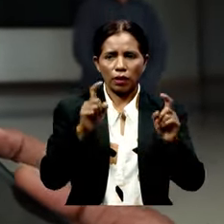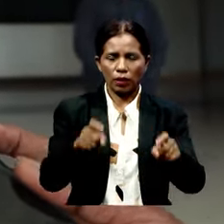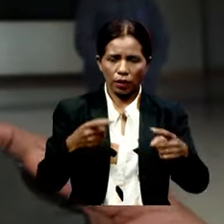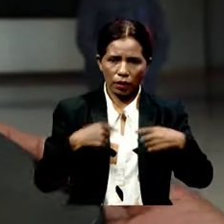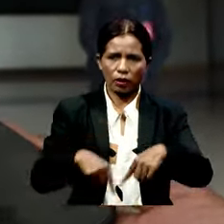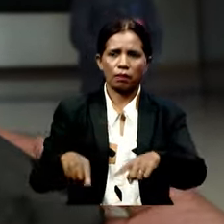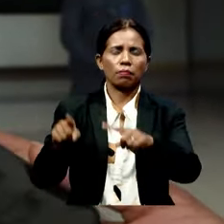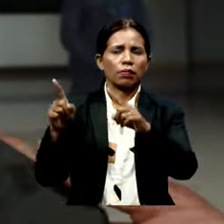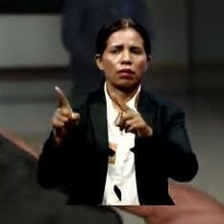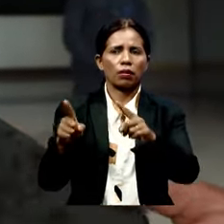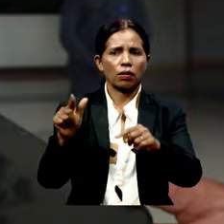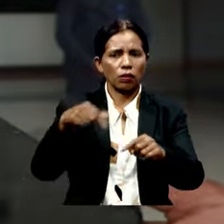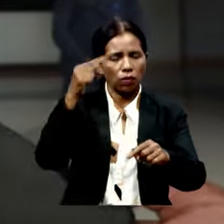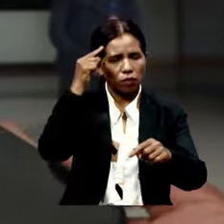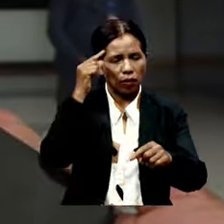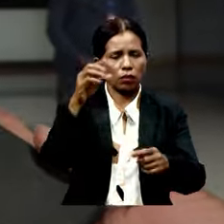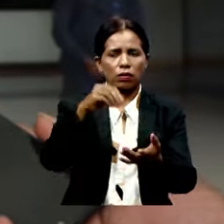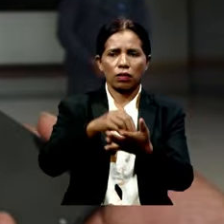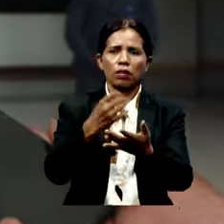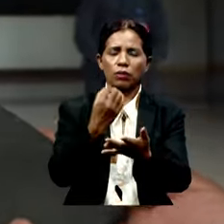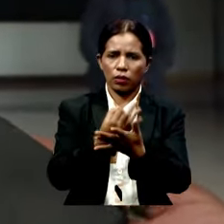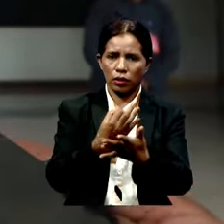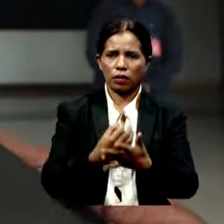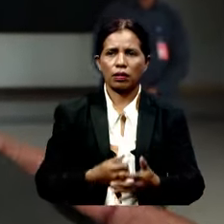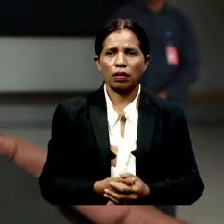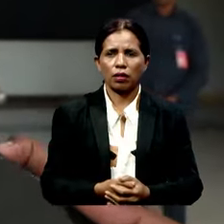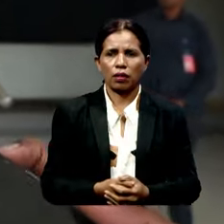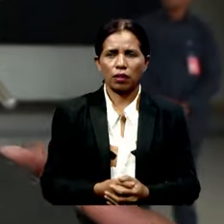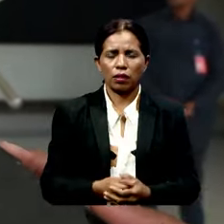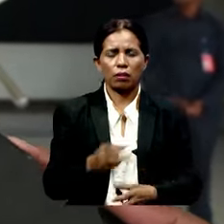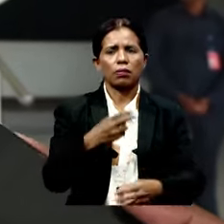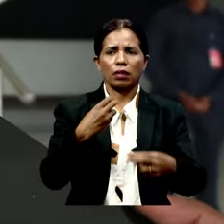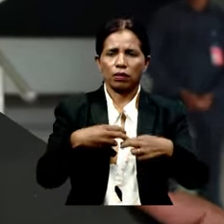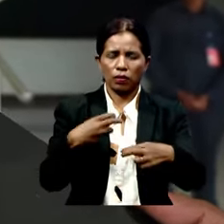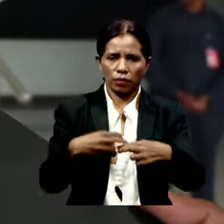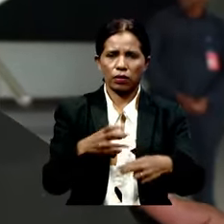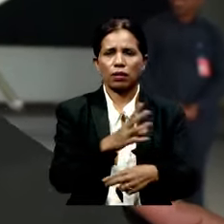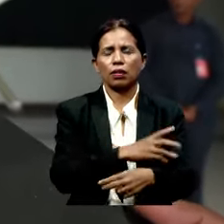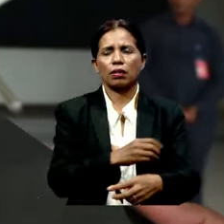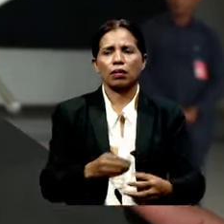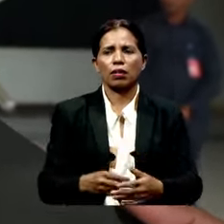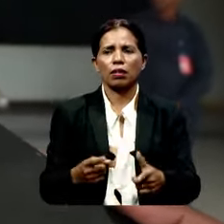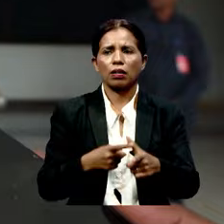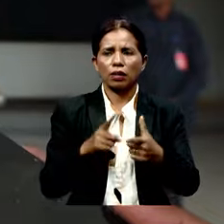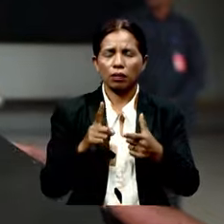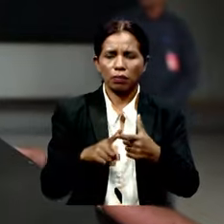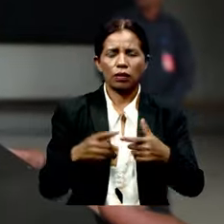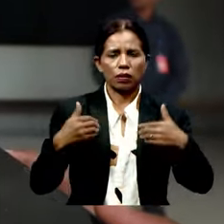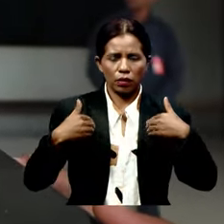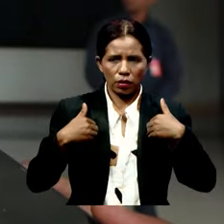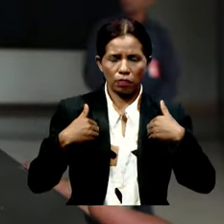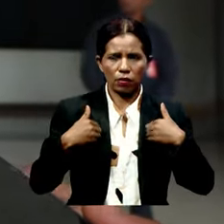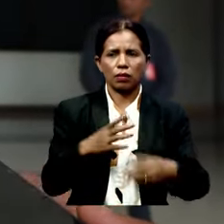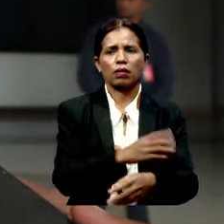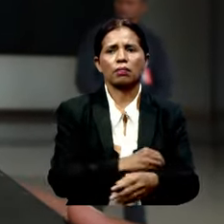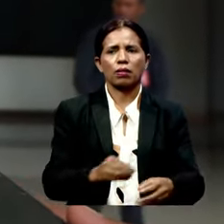valer, o governo nunca nega. Dar uma difícil, né? Dar uma. Depois íamos abuso,